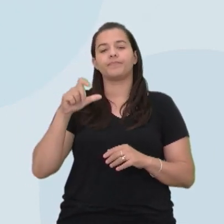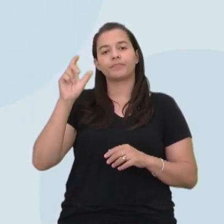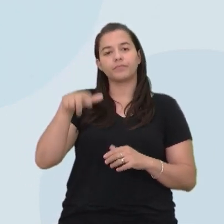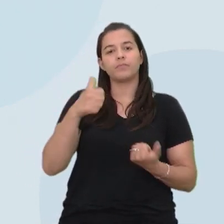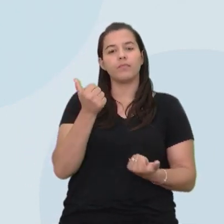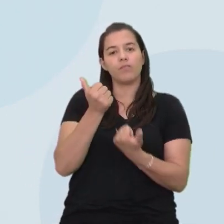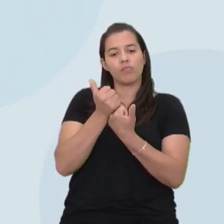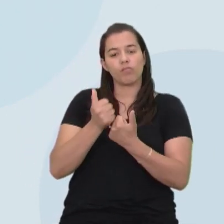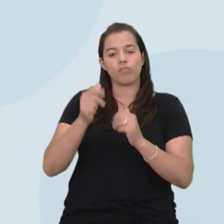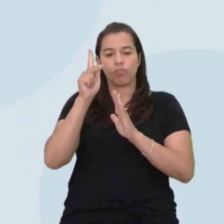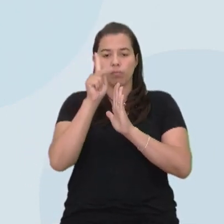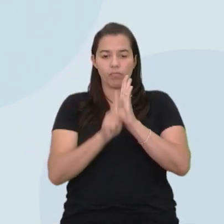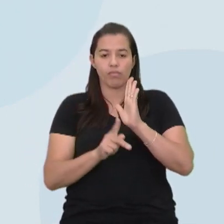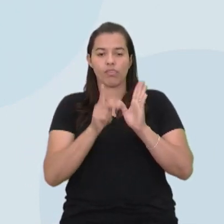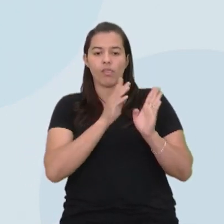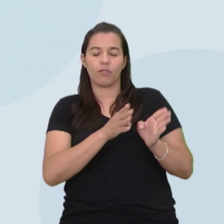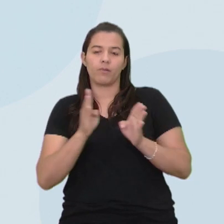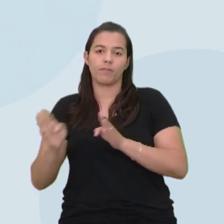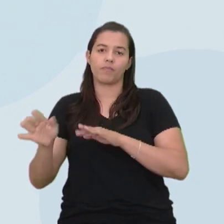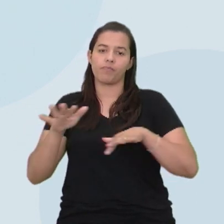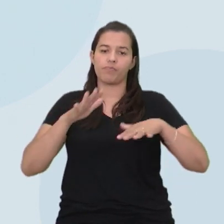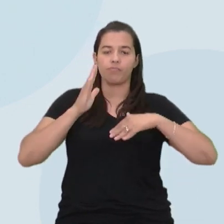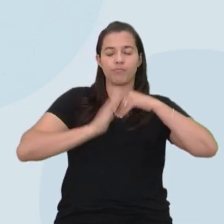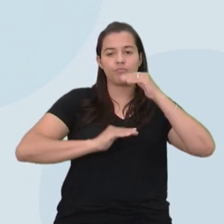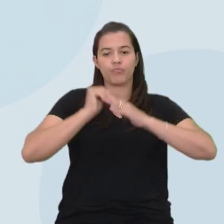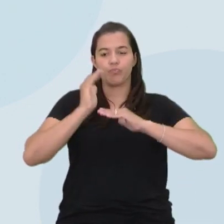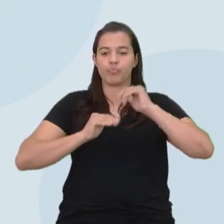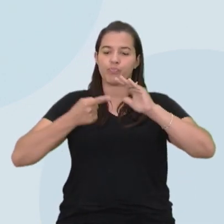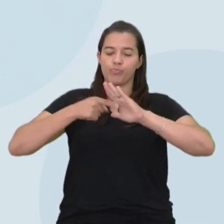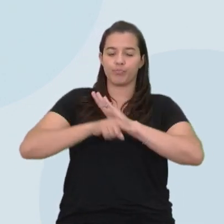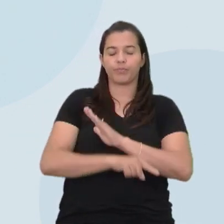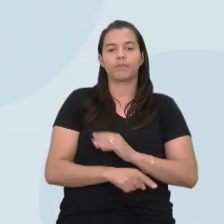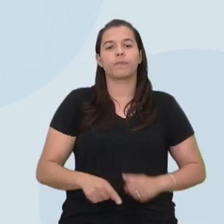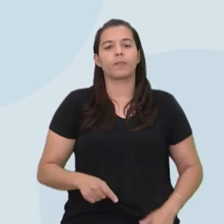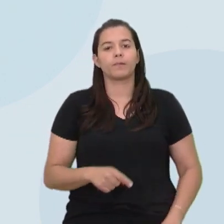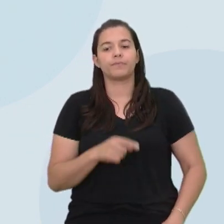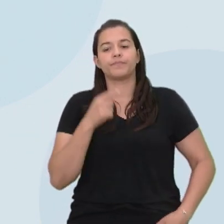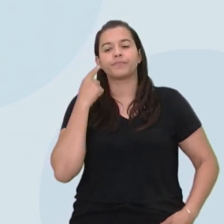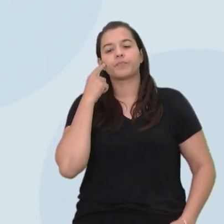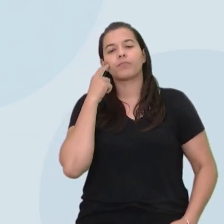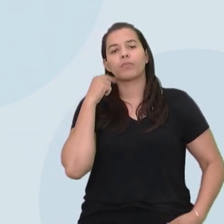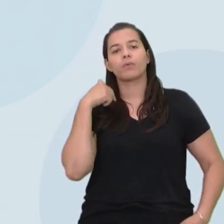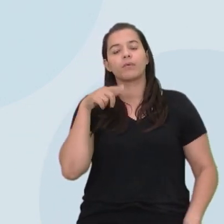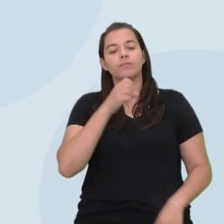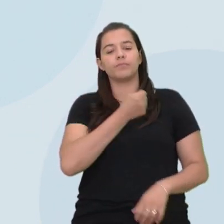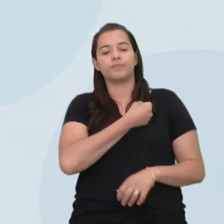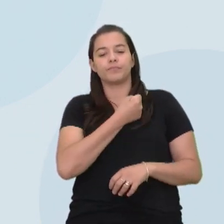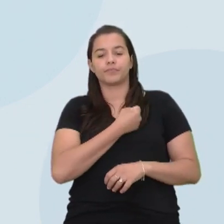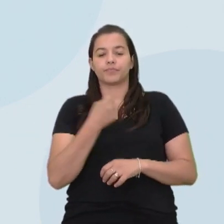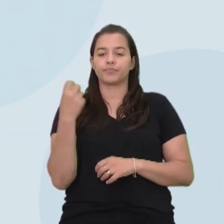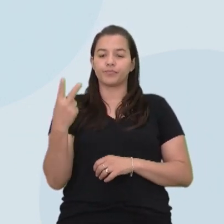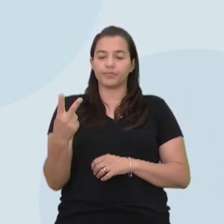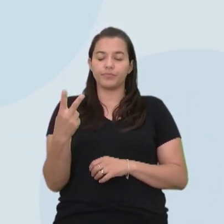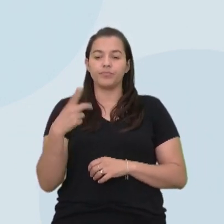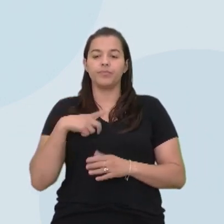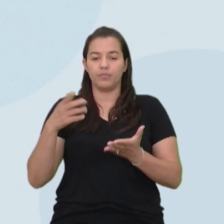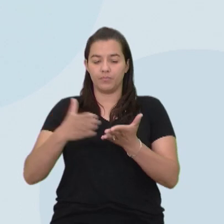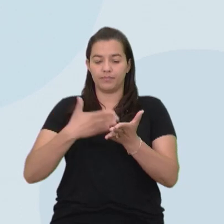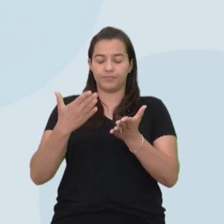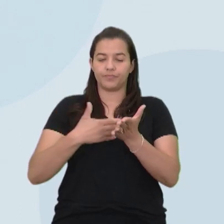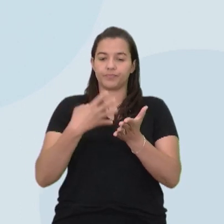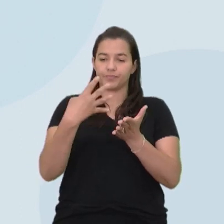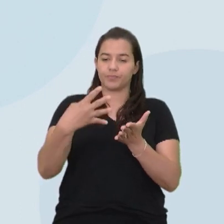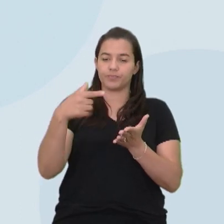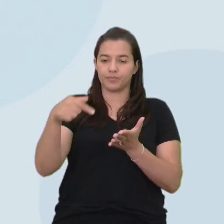ao Planejamento e Práticas do Aprofundamento. E a gente está lá no volume 2, o meu componente fica lá na página